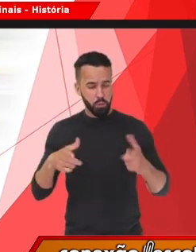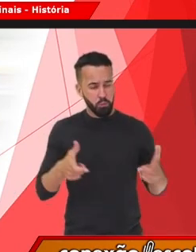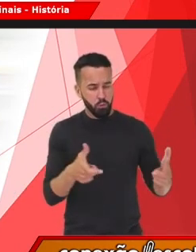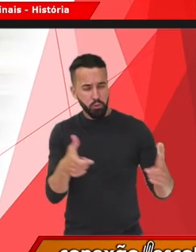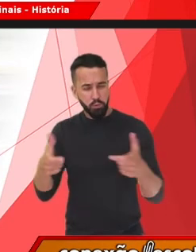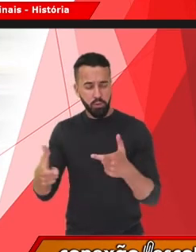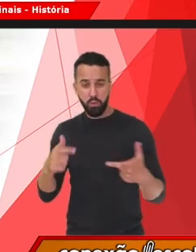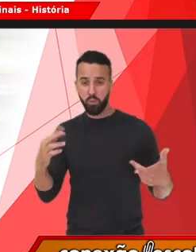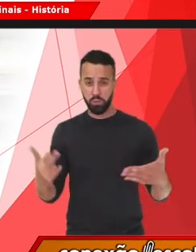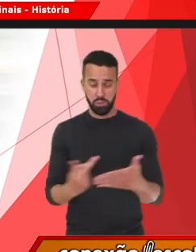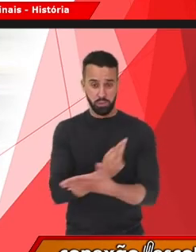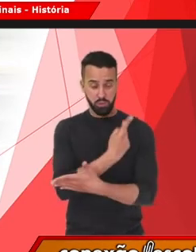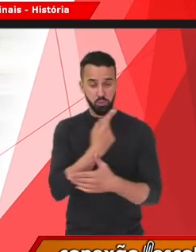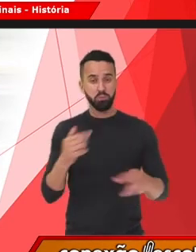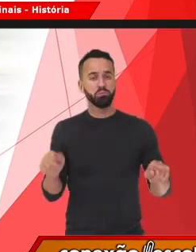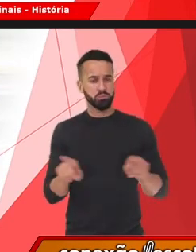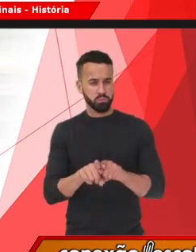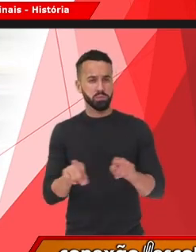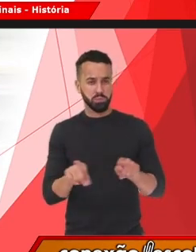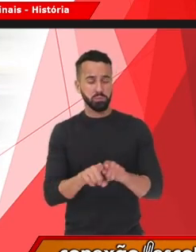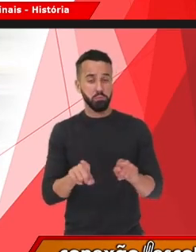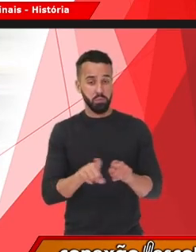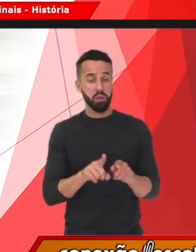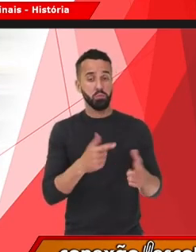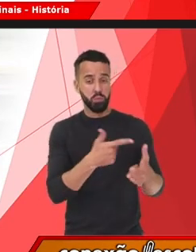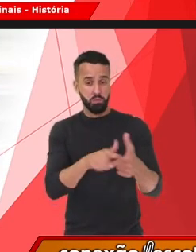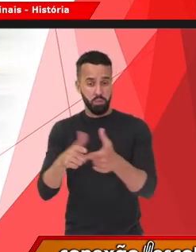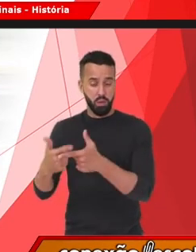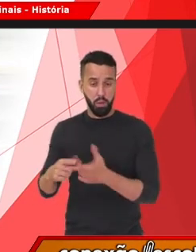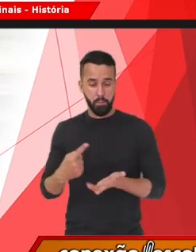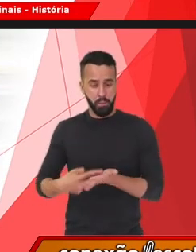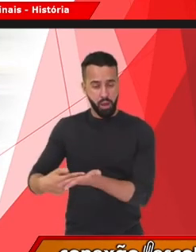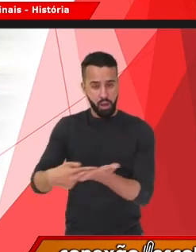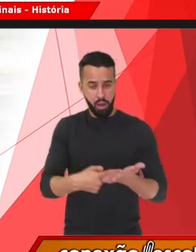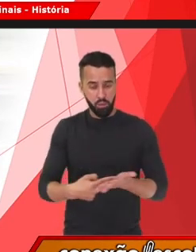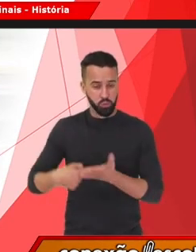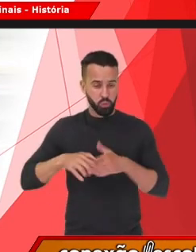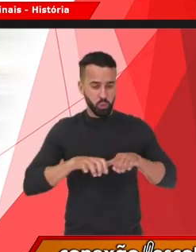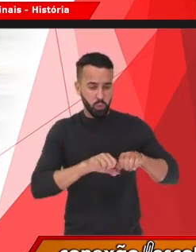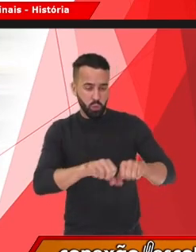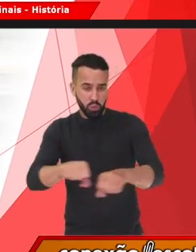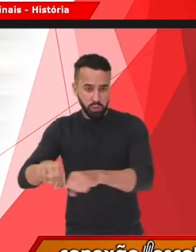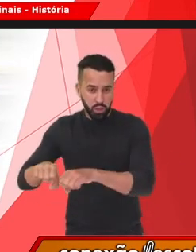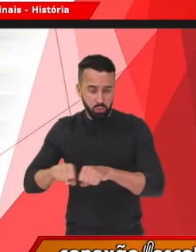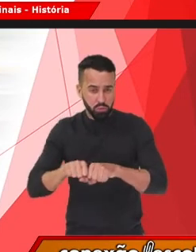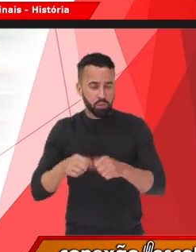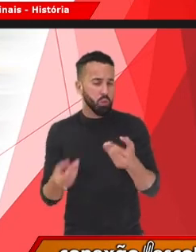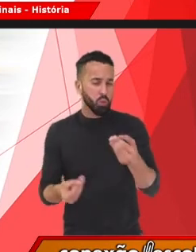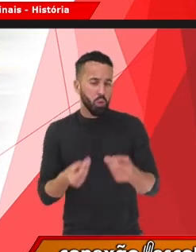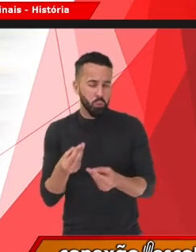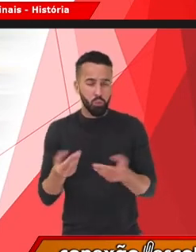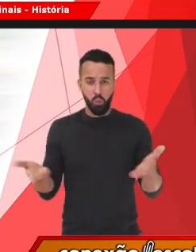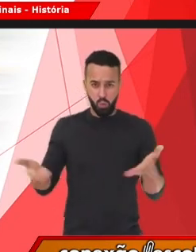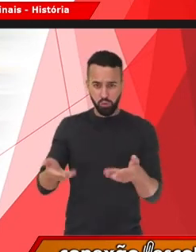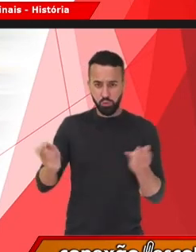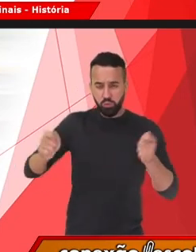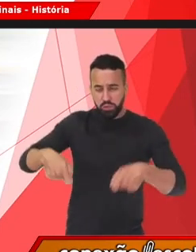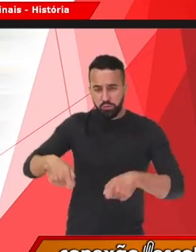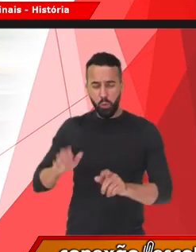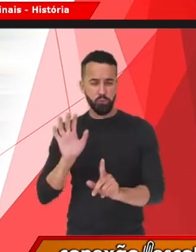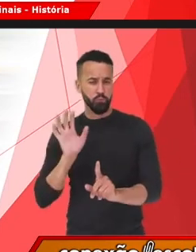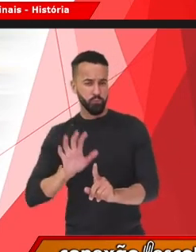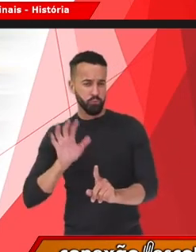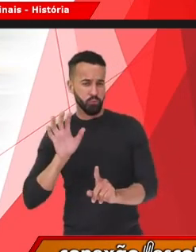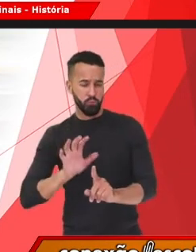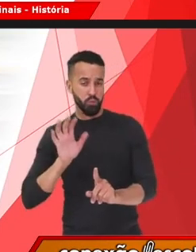ocorreu, problematizamos o pacto colonial e como é possível, ainda hoje, identificar sua